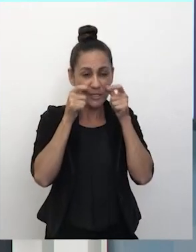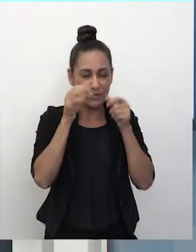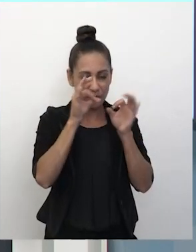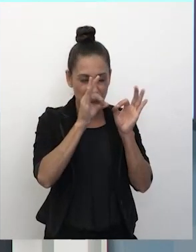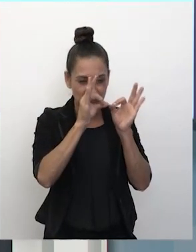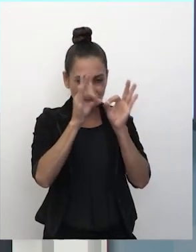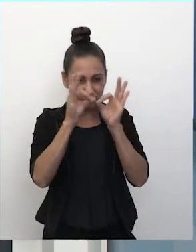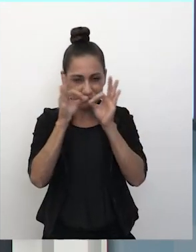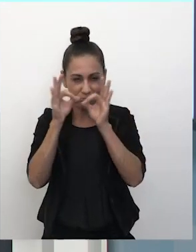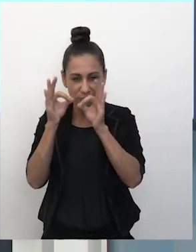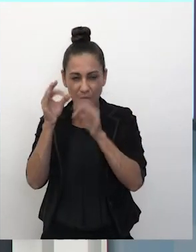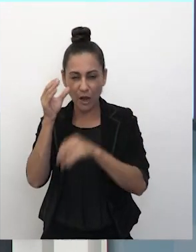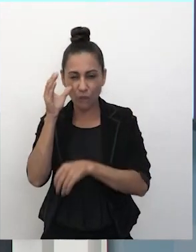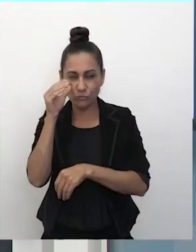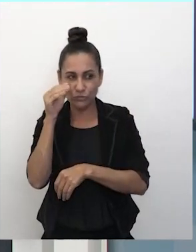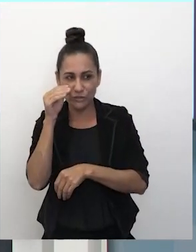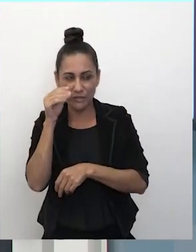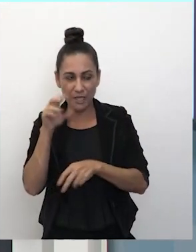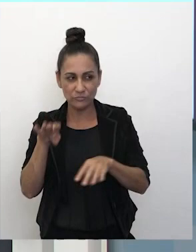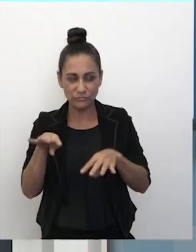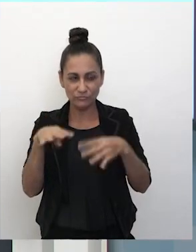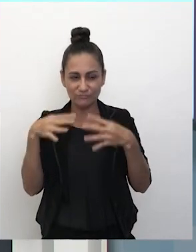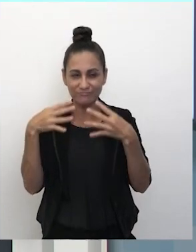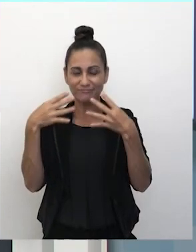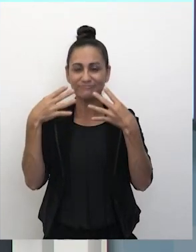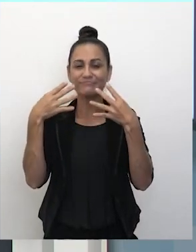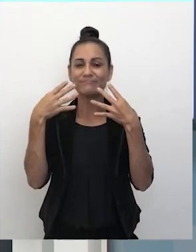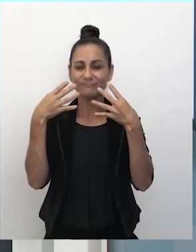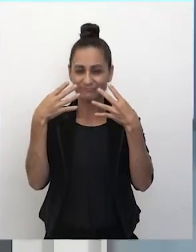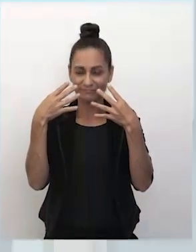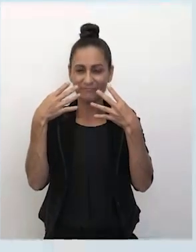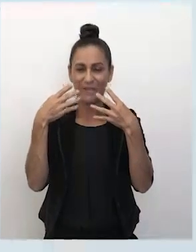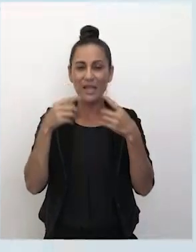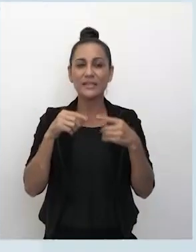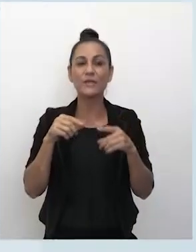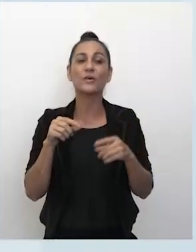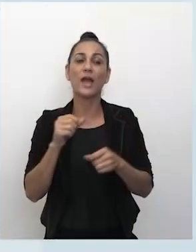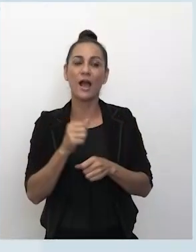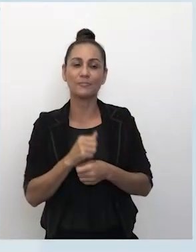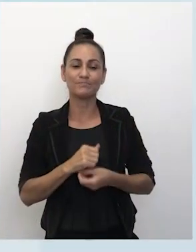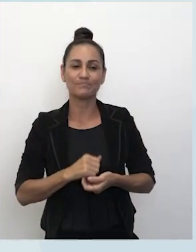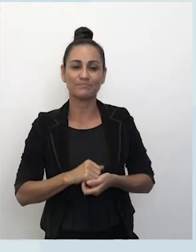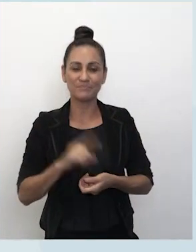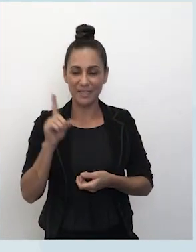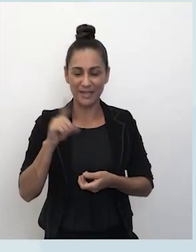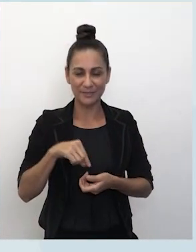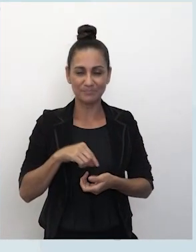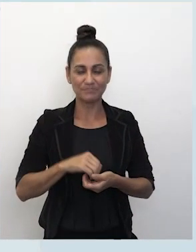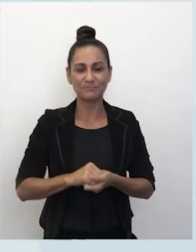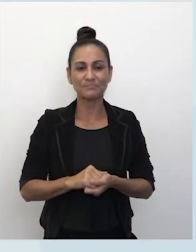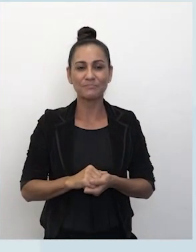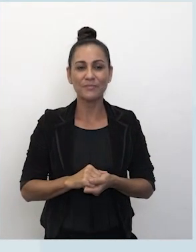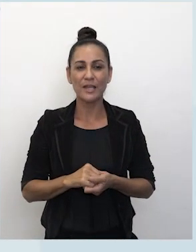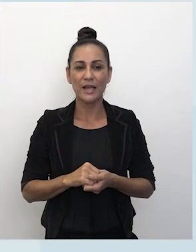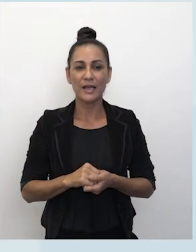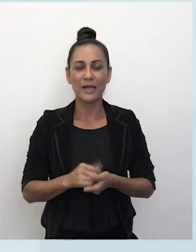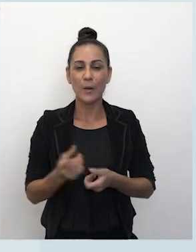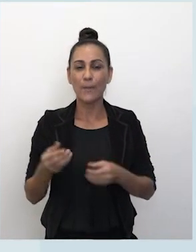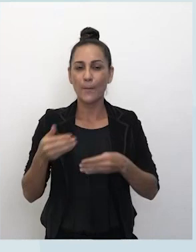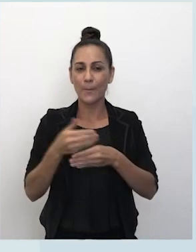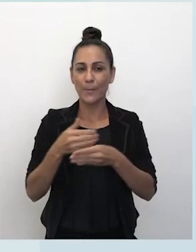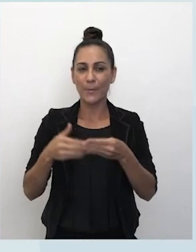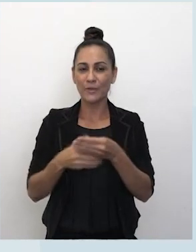Daí você vai conseguir olhar aí os outros planos que a obra traz para a gente, certo? Vamos ver mais um pouquinho. Próxima